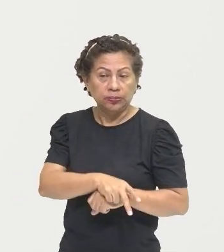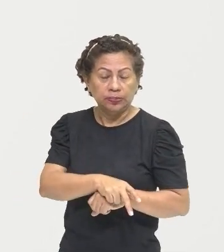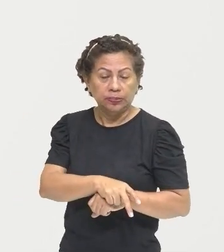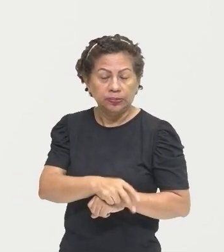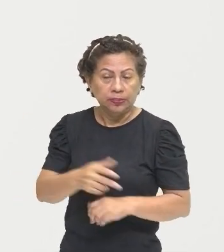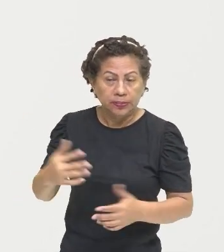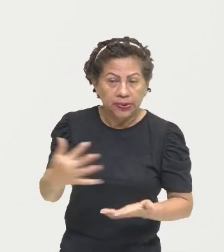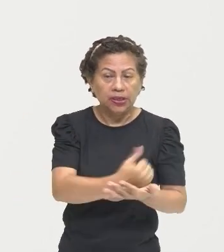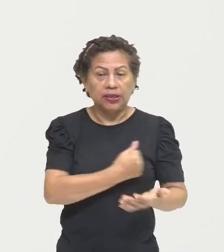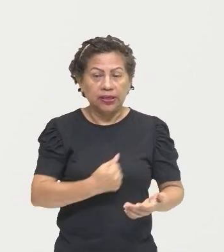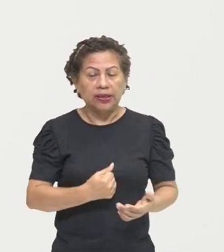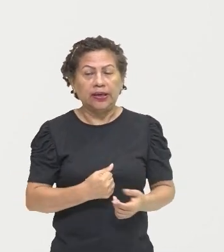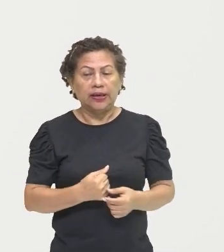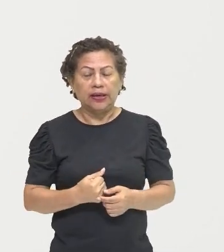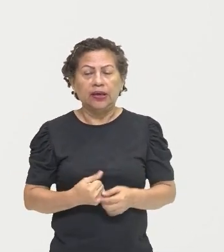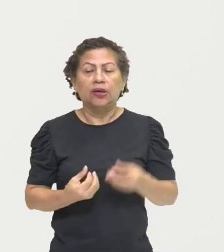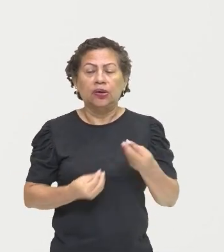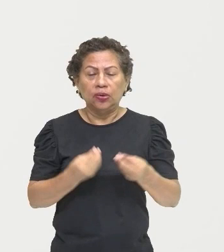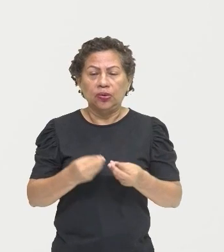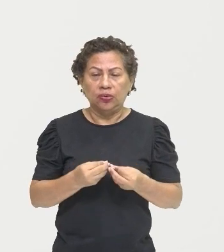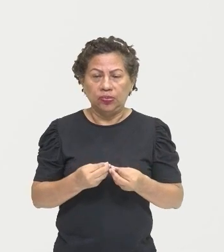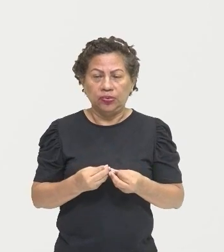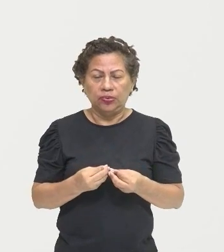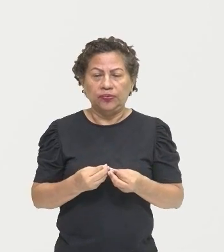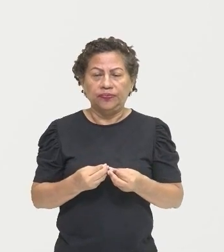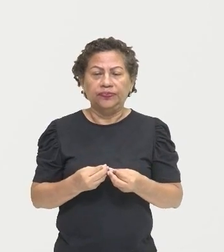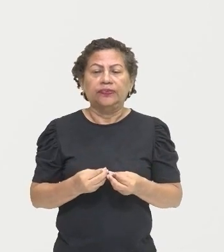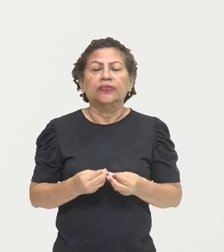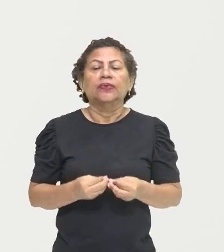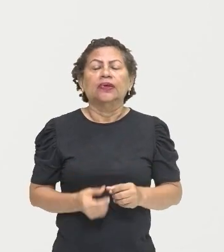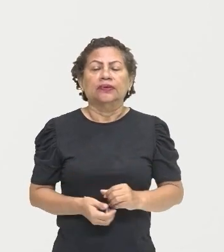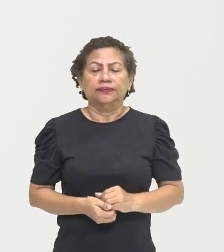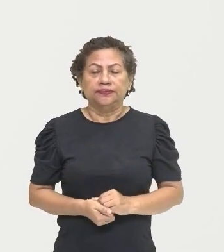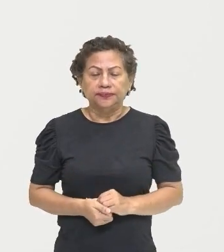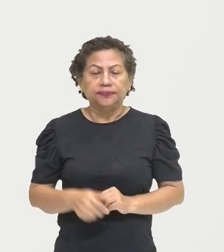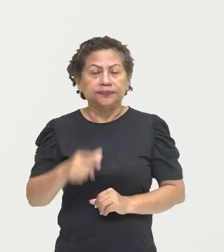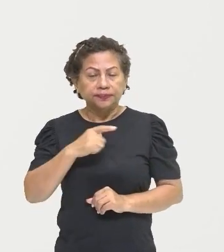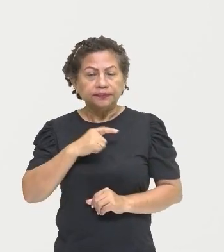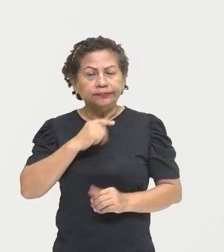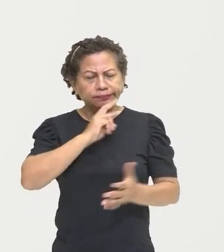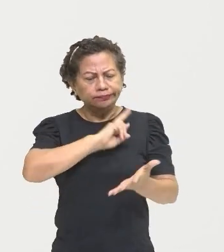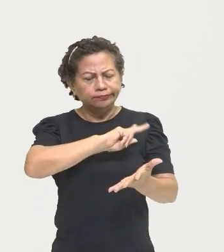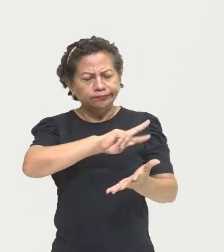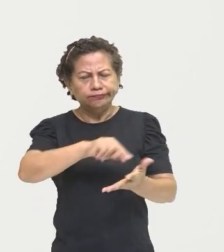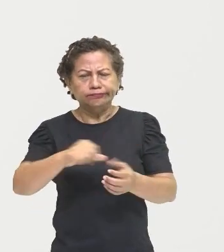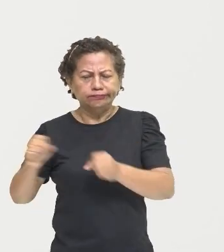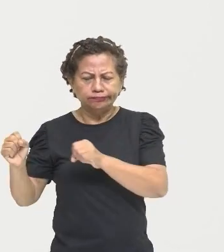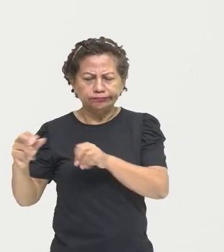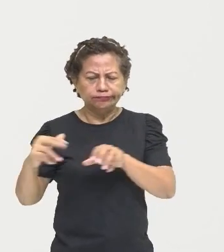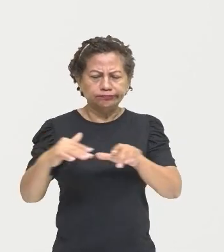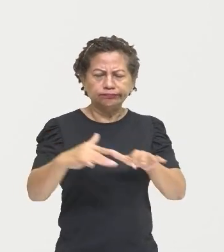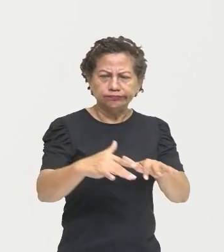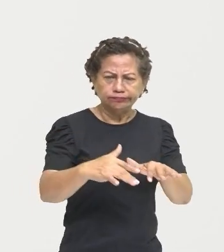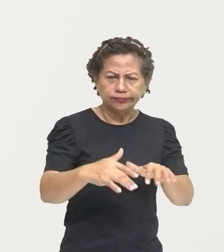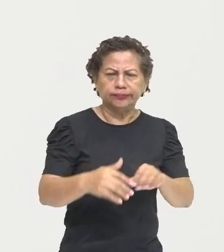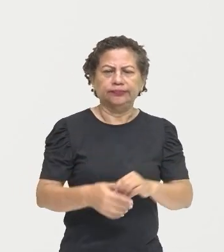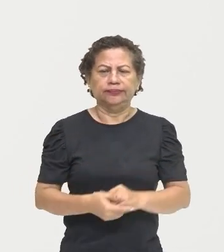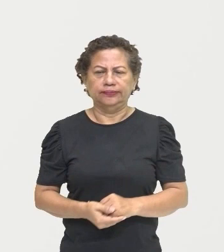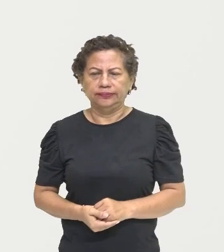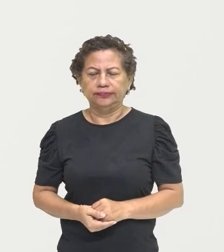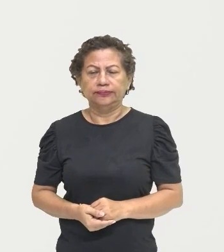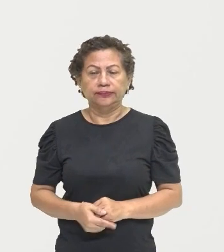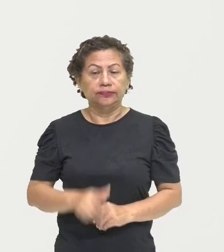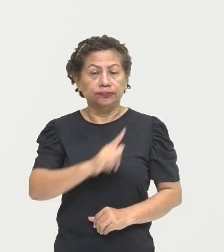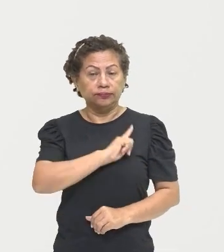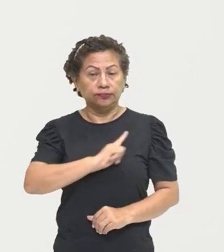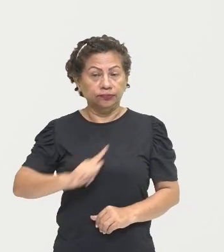Trazendo investimentos para cá foi uma dessas formas. E aí a gente tem as diretrizes dos órgãos governamentais, tá? Como, por exemplo,